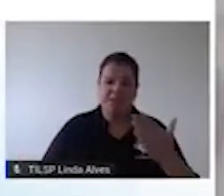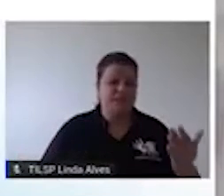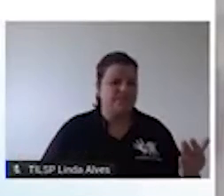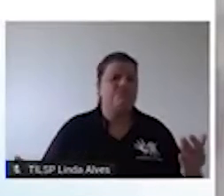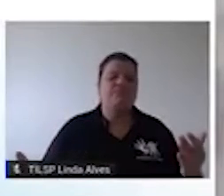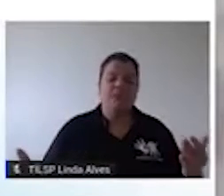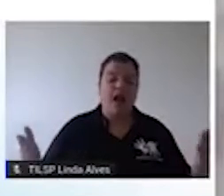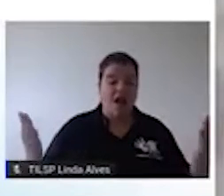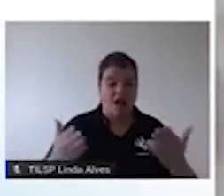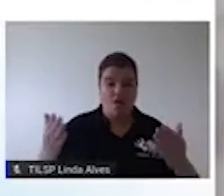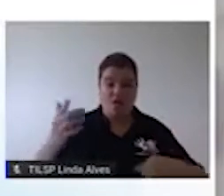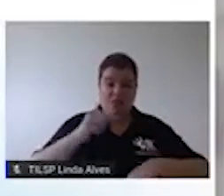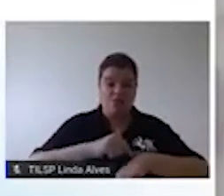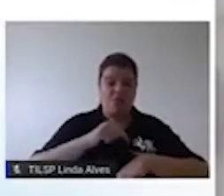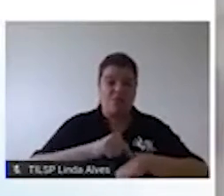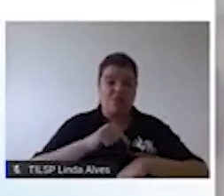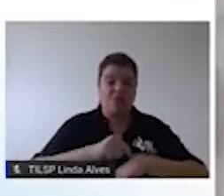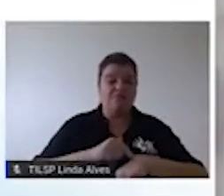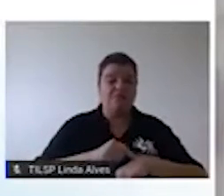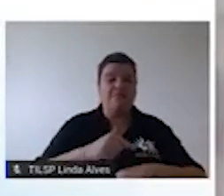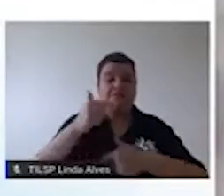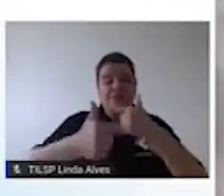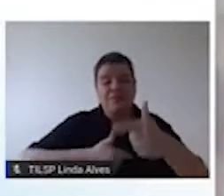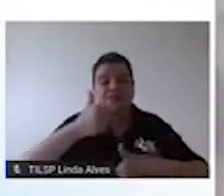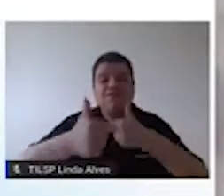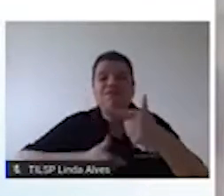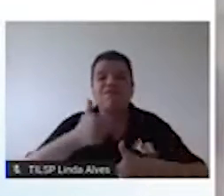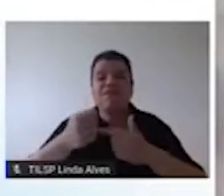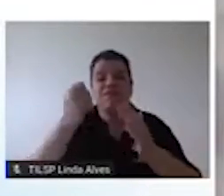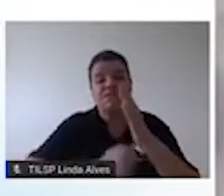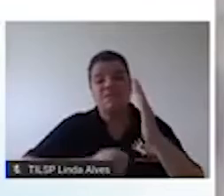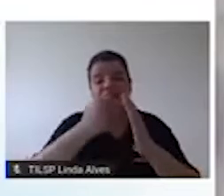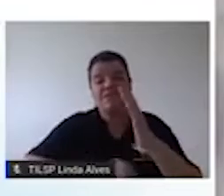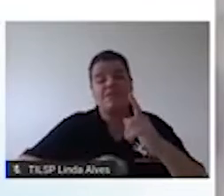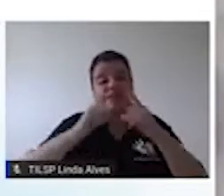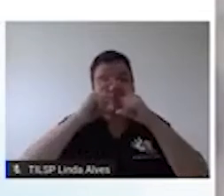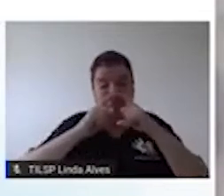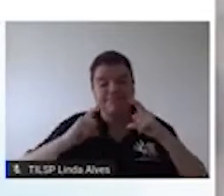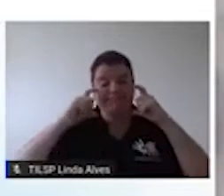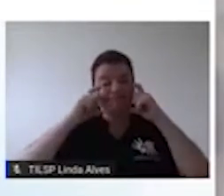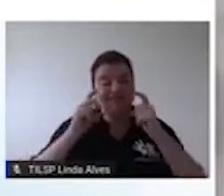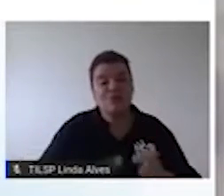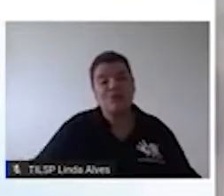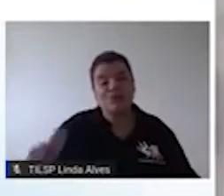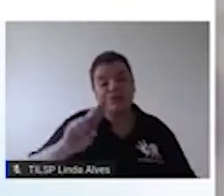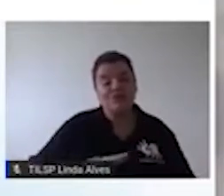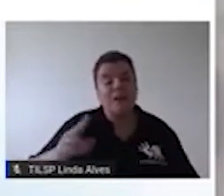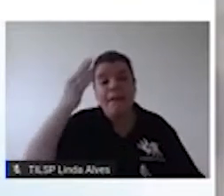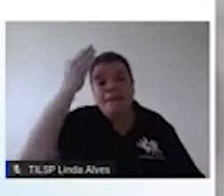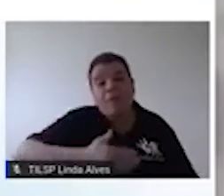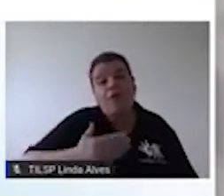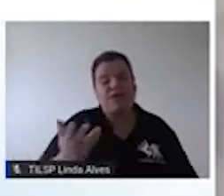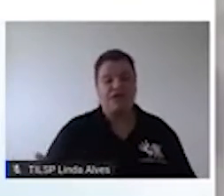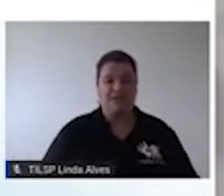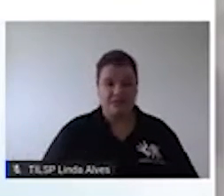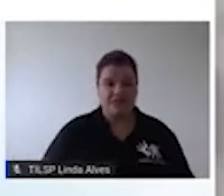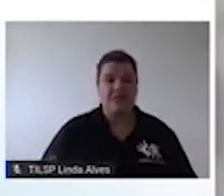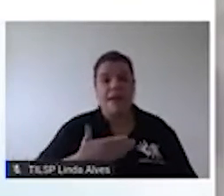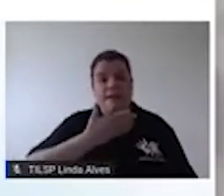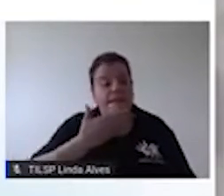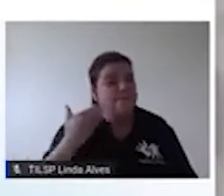Neste momento, nós estamos numa batalha do uso de máscaras, né, que está comprovado que é uma